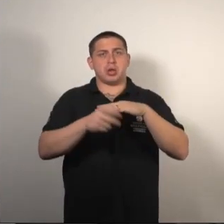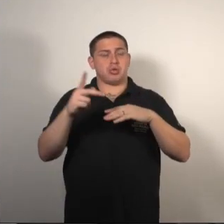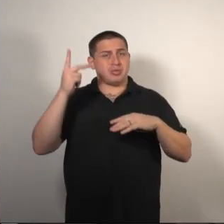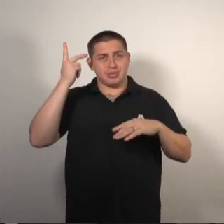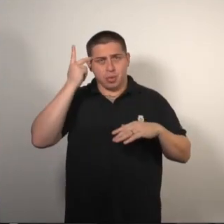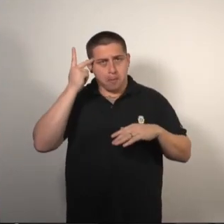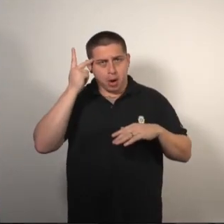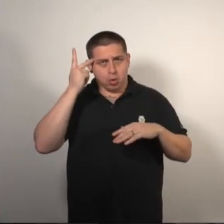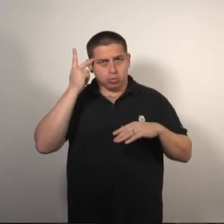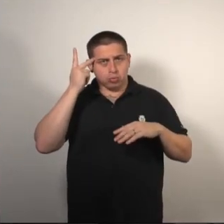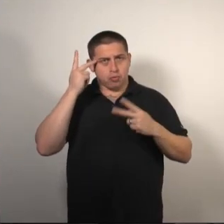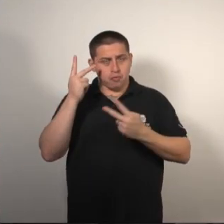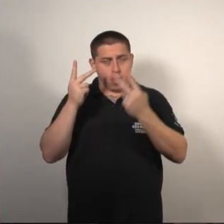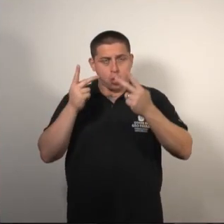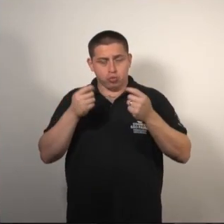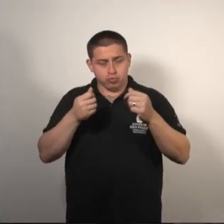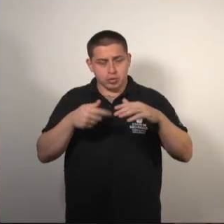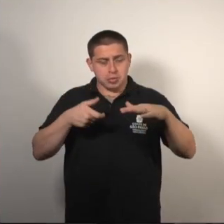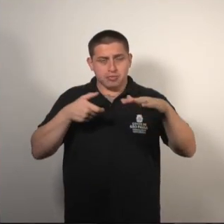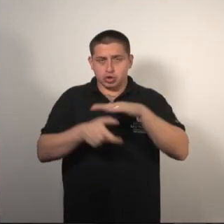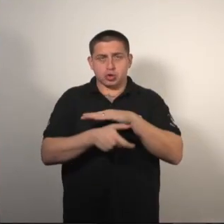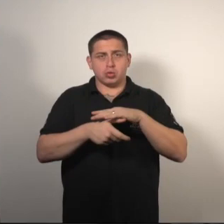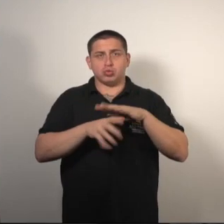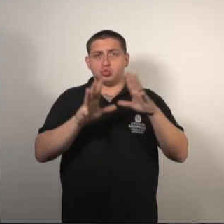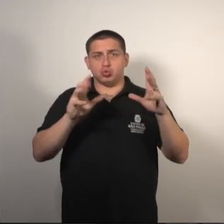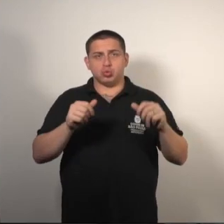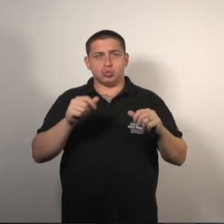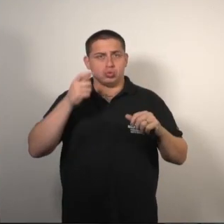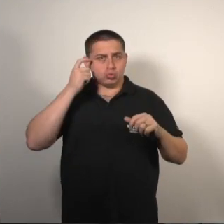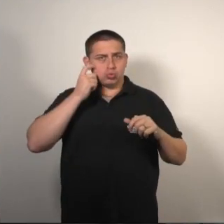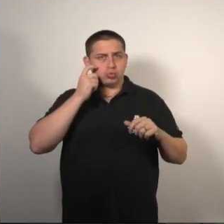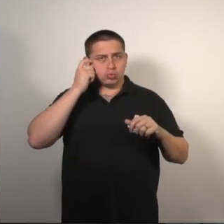quadriênio. O investimento da gestão.